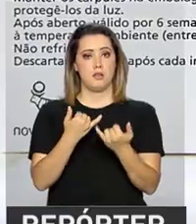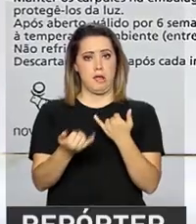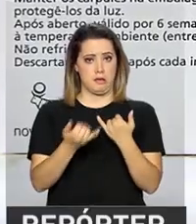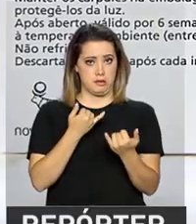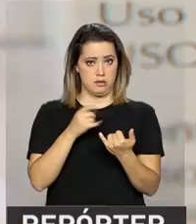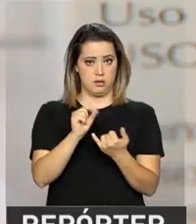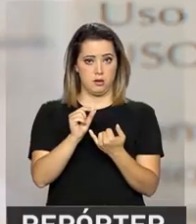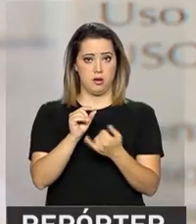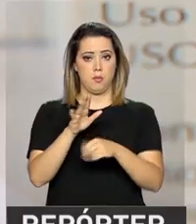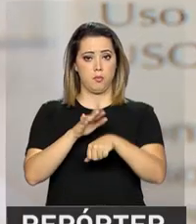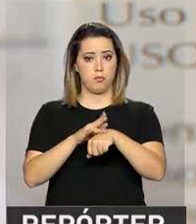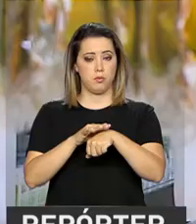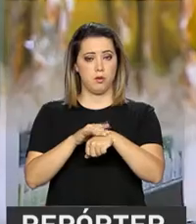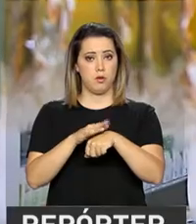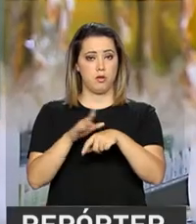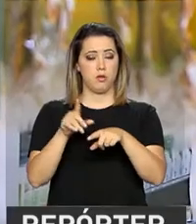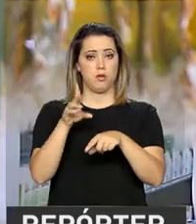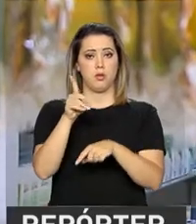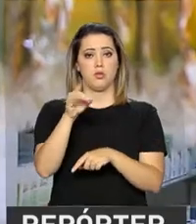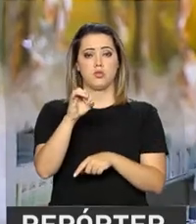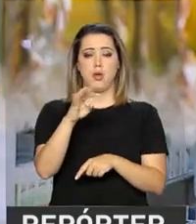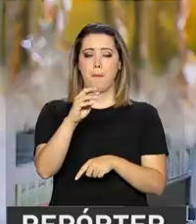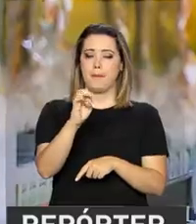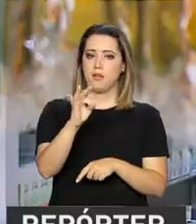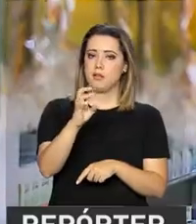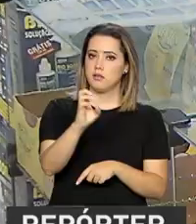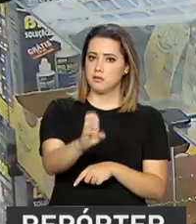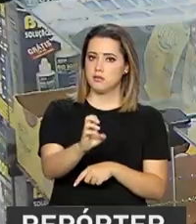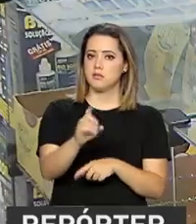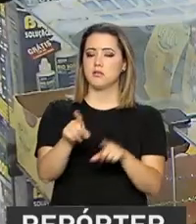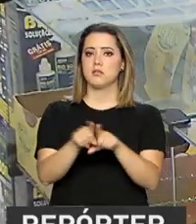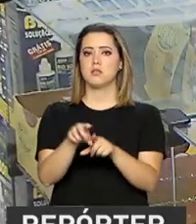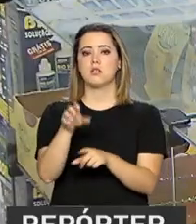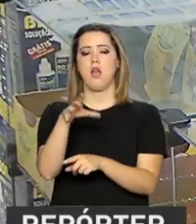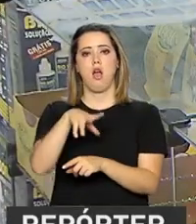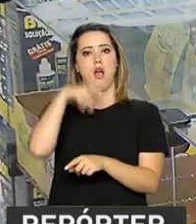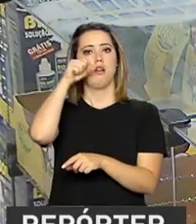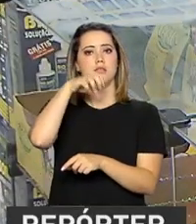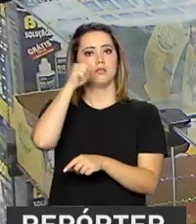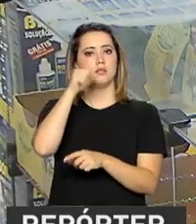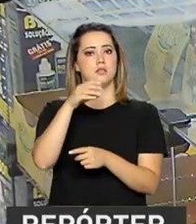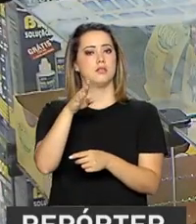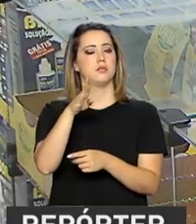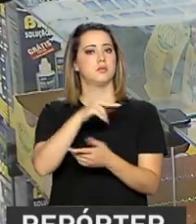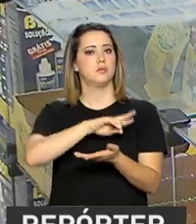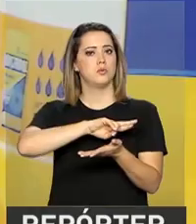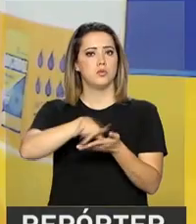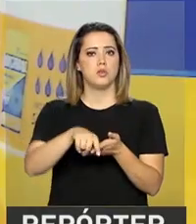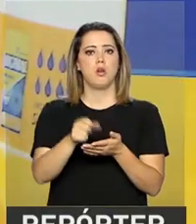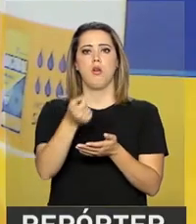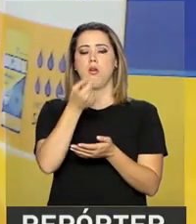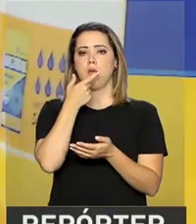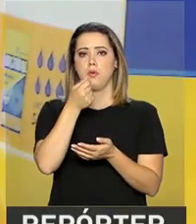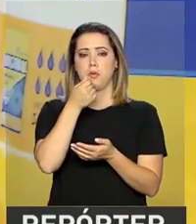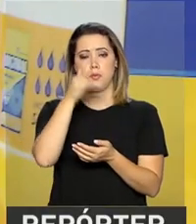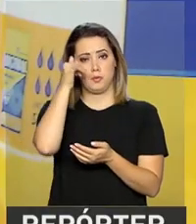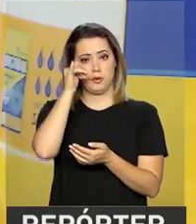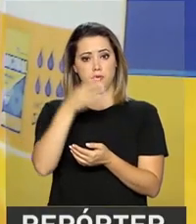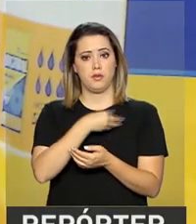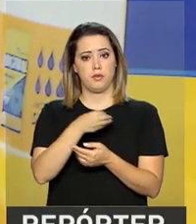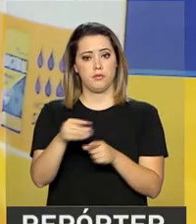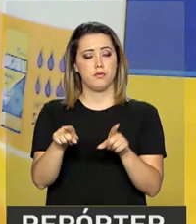diabetes e asma osteoporose doença de parkinson além de contraceptivos e fraldas